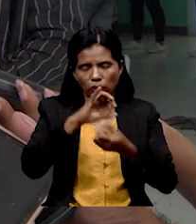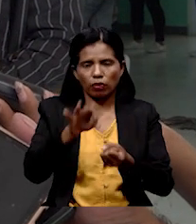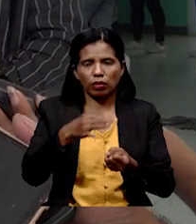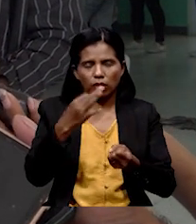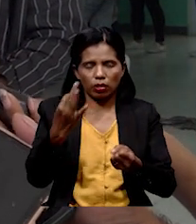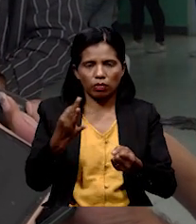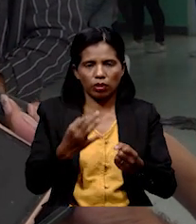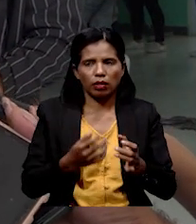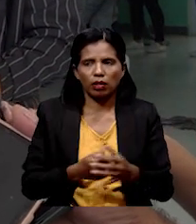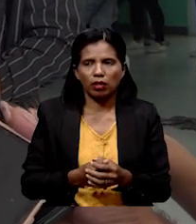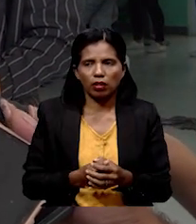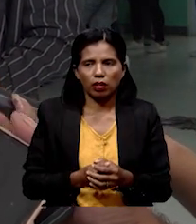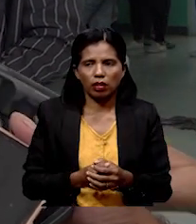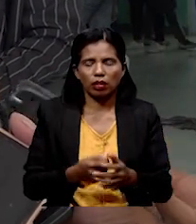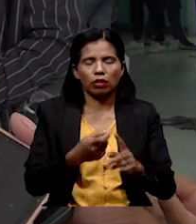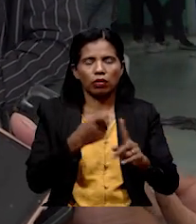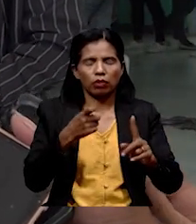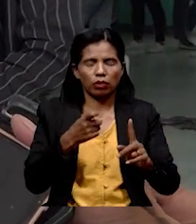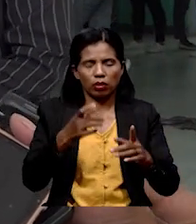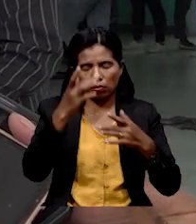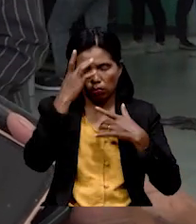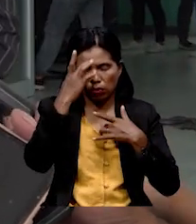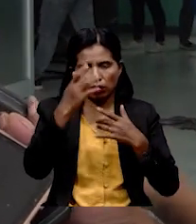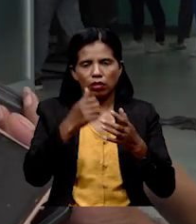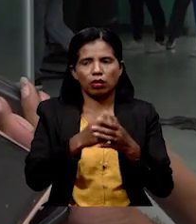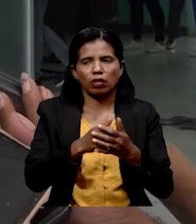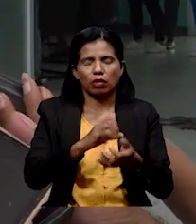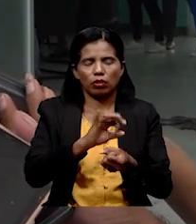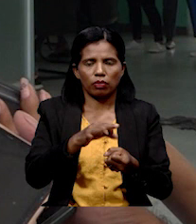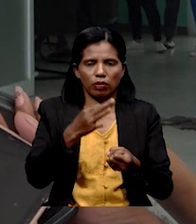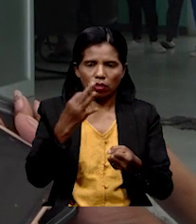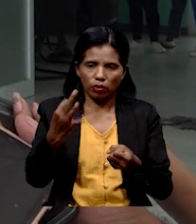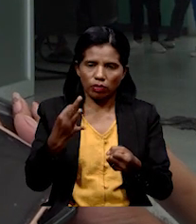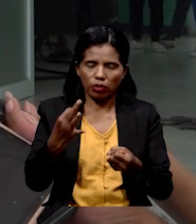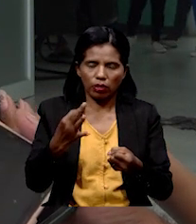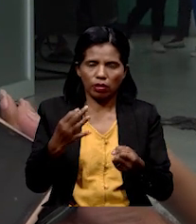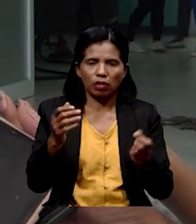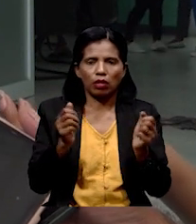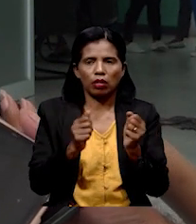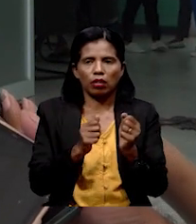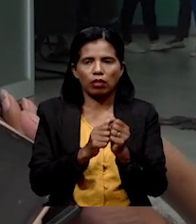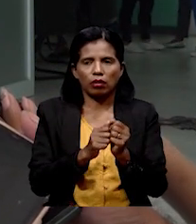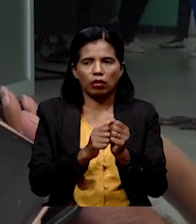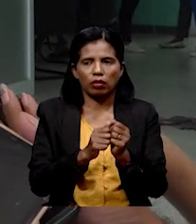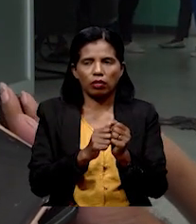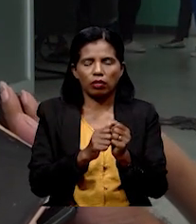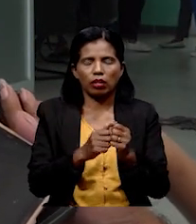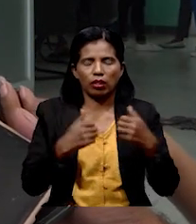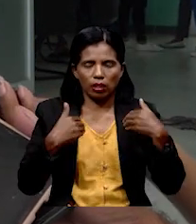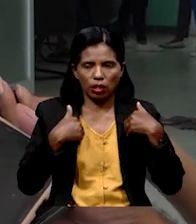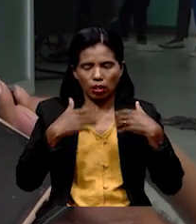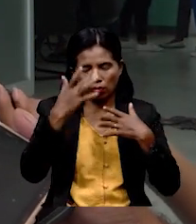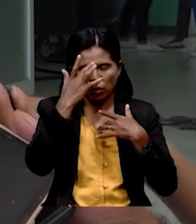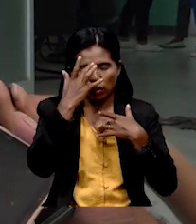nevem aga balo mais o sintoma o assintomático nomos e assintomático